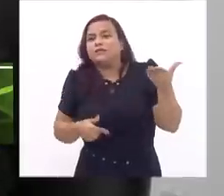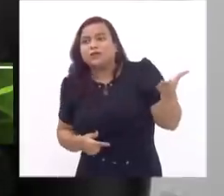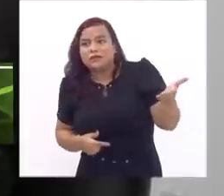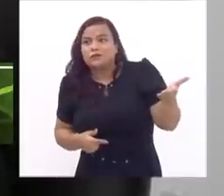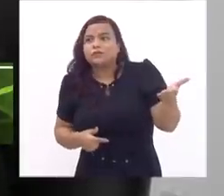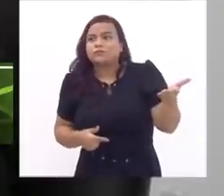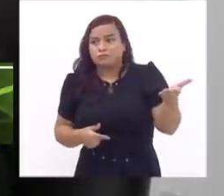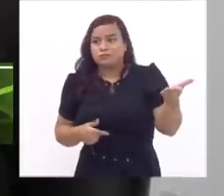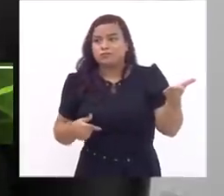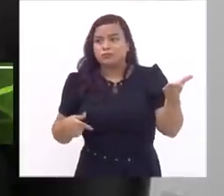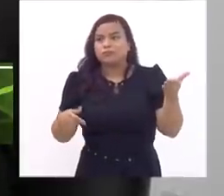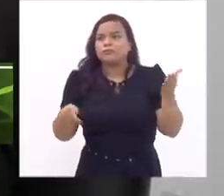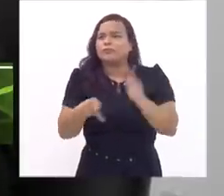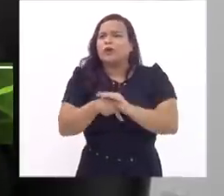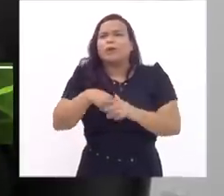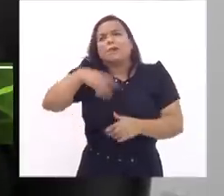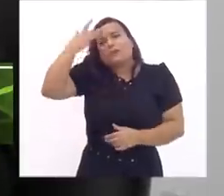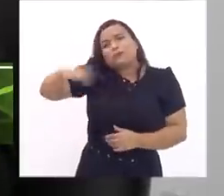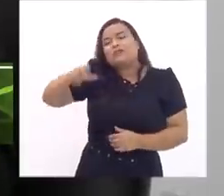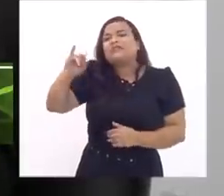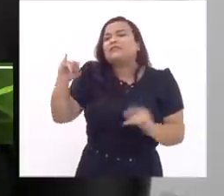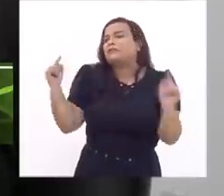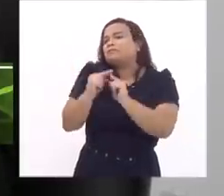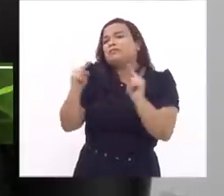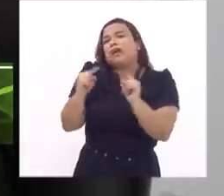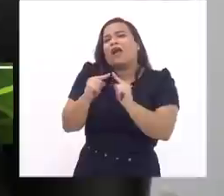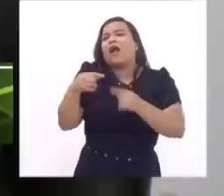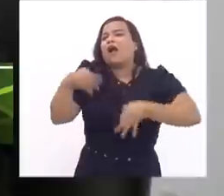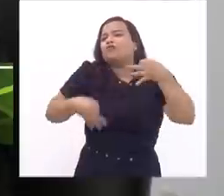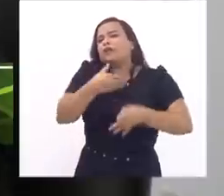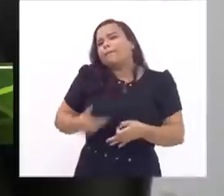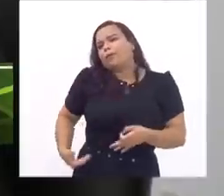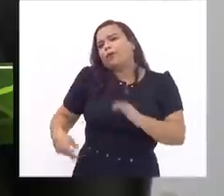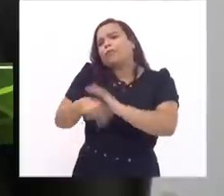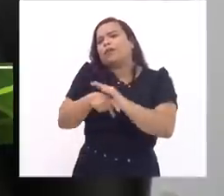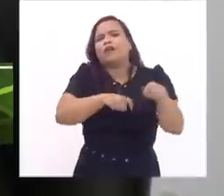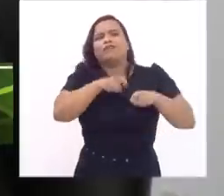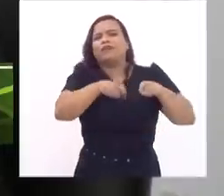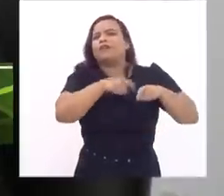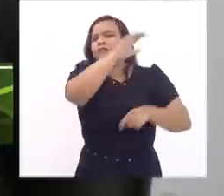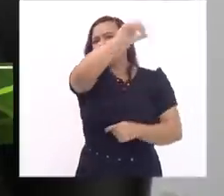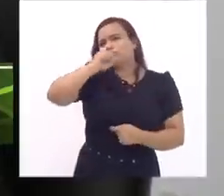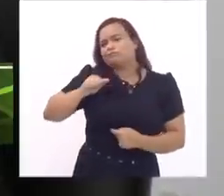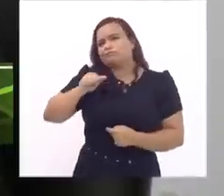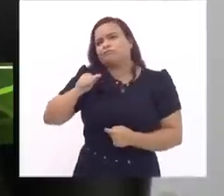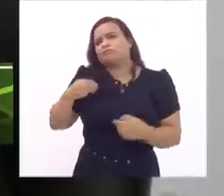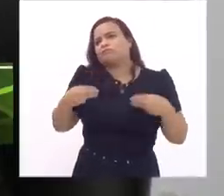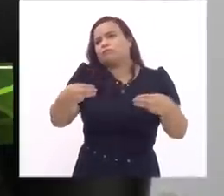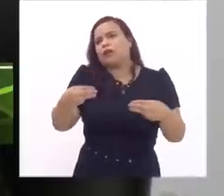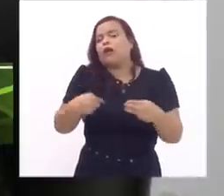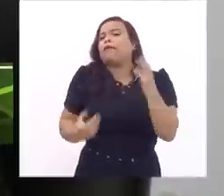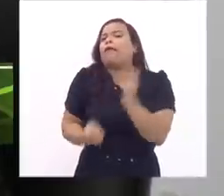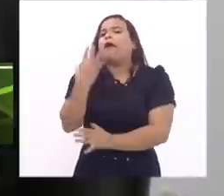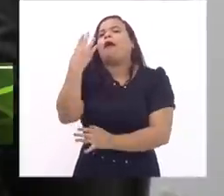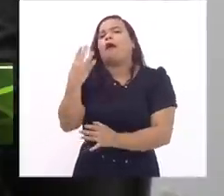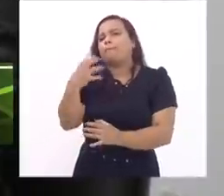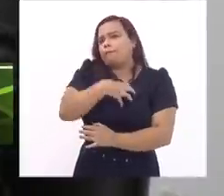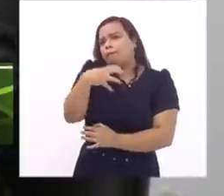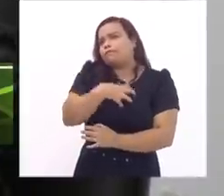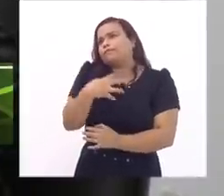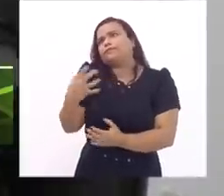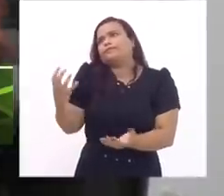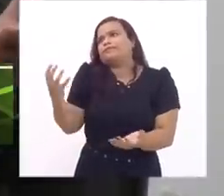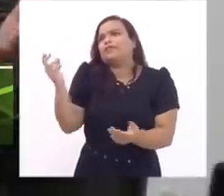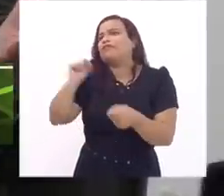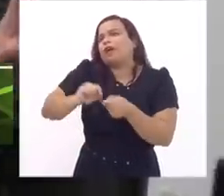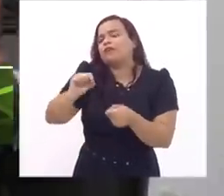do que pensa. Eu não sei, presidente, se caberia aqui uma audiência pública com a Fazenda para criar um instrumento para realizar, porque o mérito é